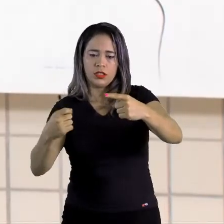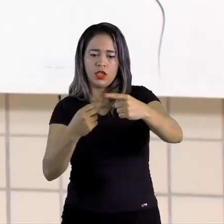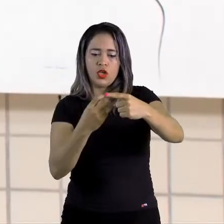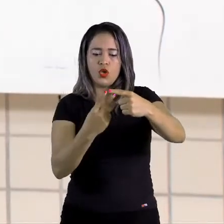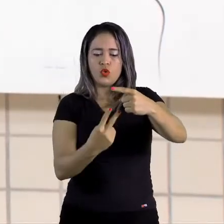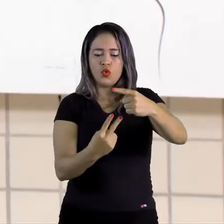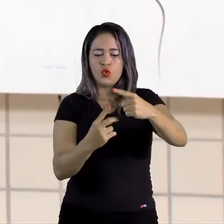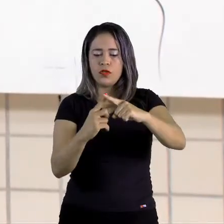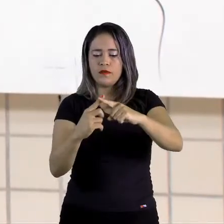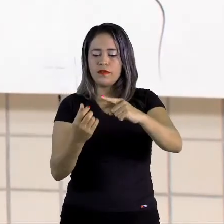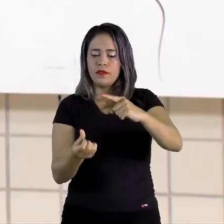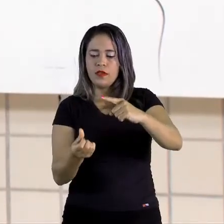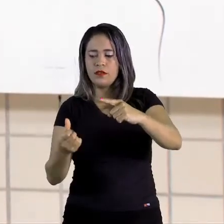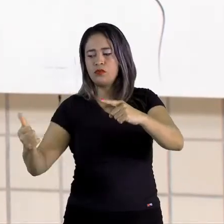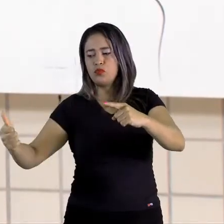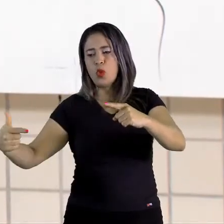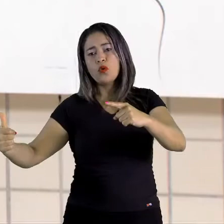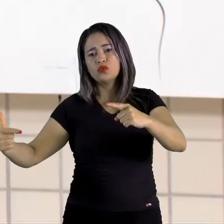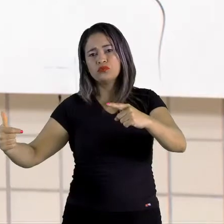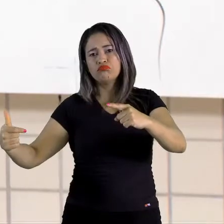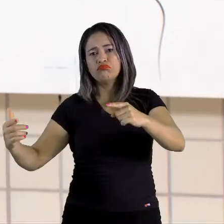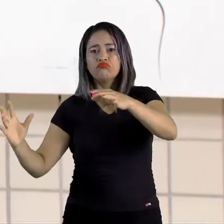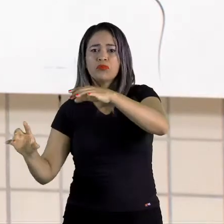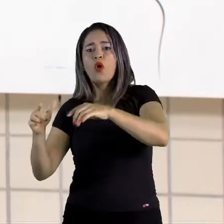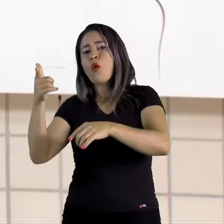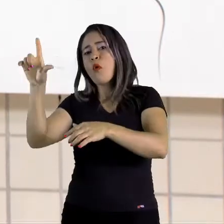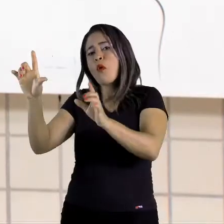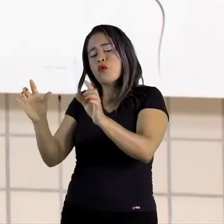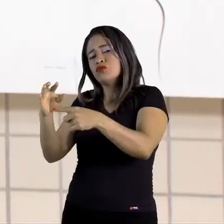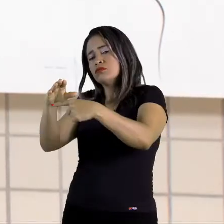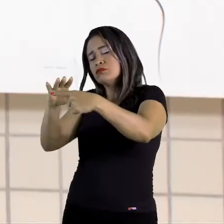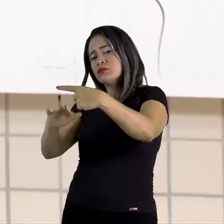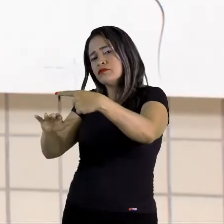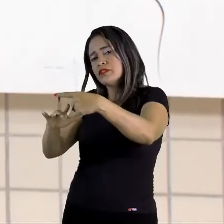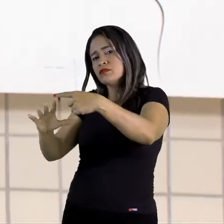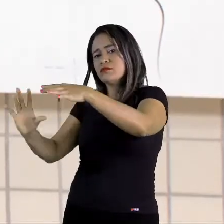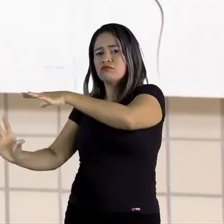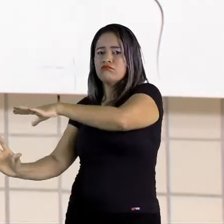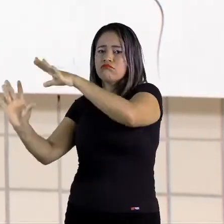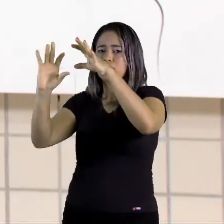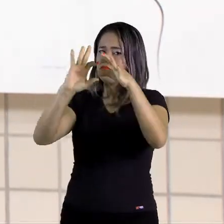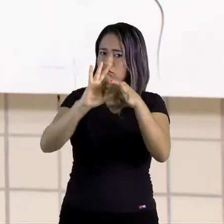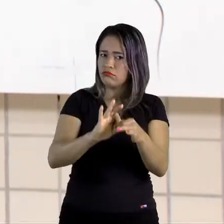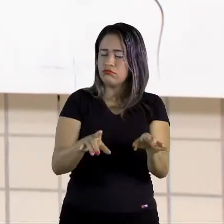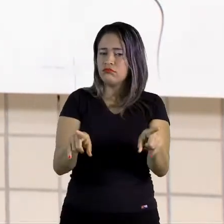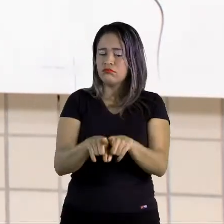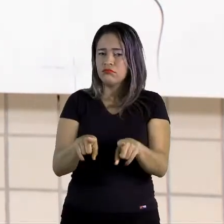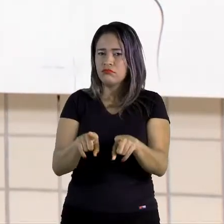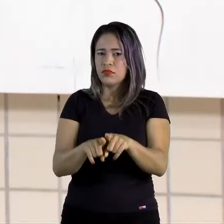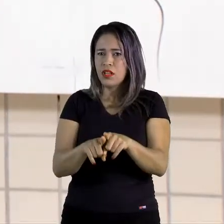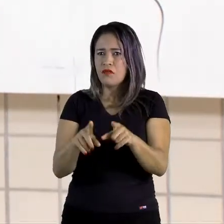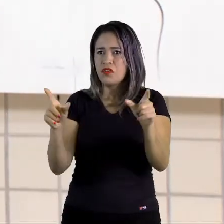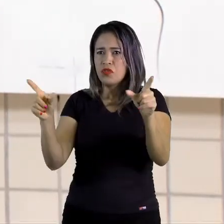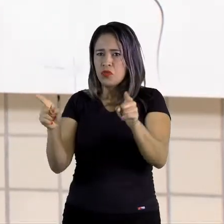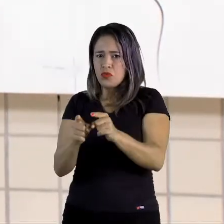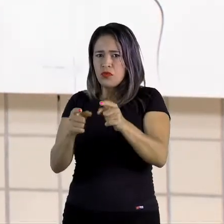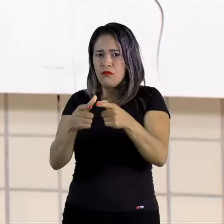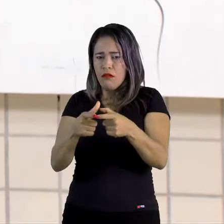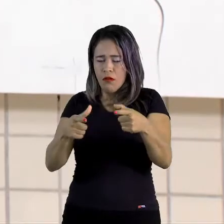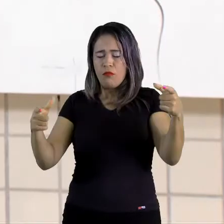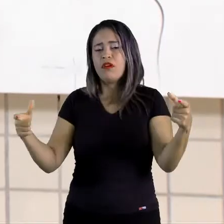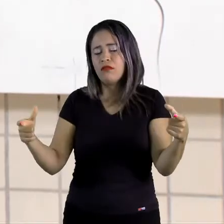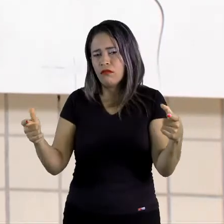2 vezes 6, 12. Você encontraria outra fração. Ao invés de eu ter diminuído, você teria aumentado